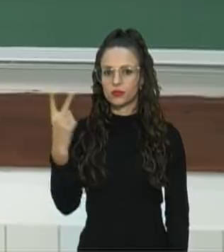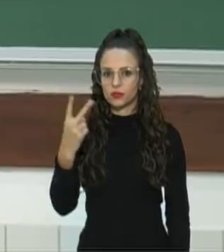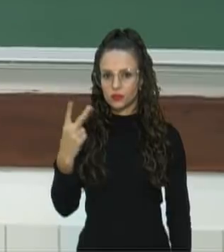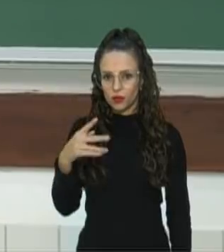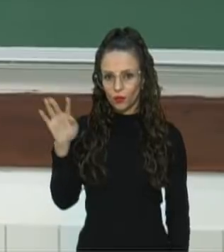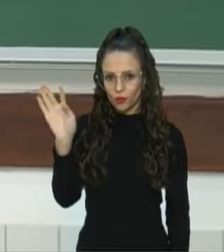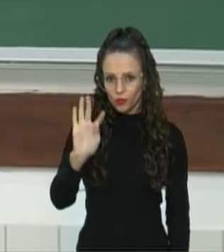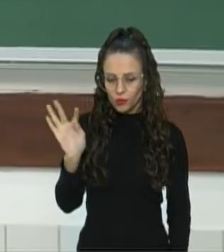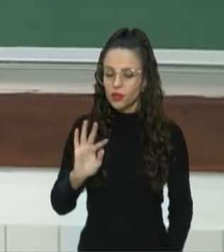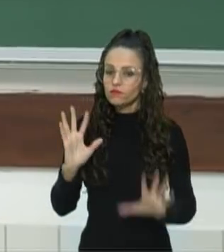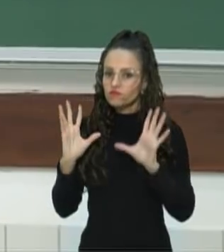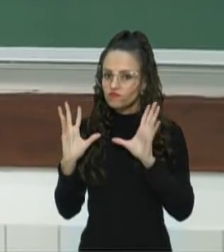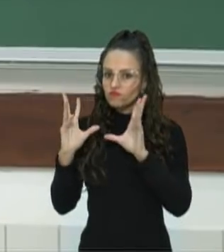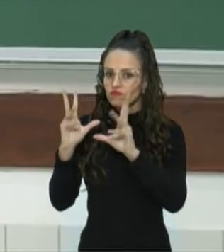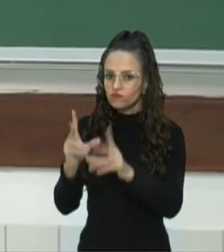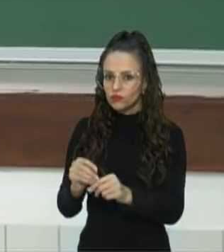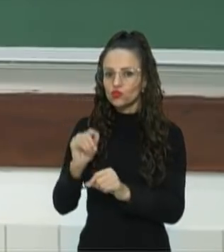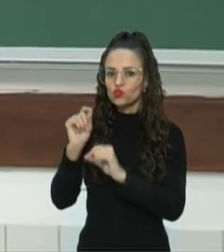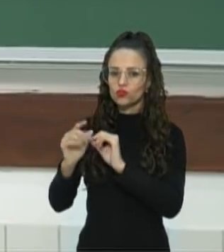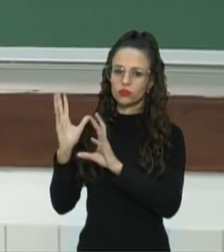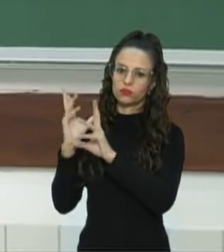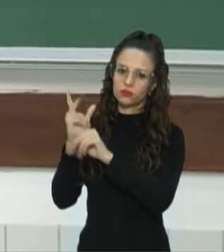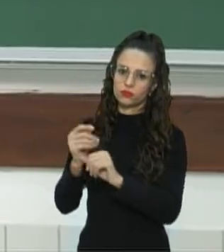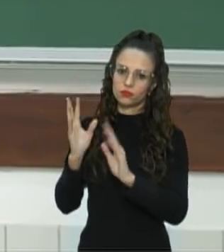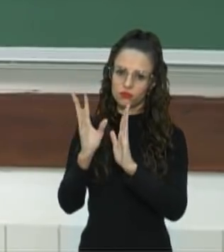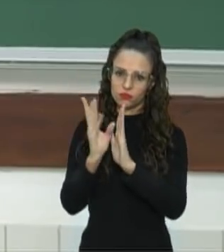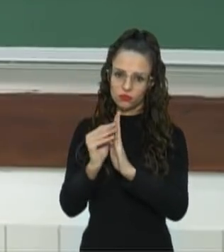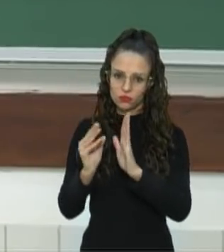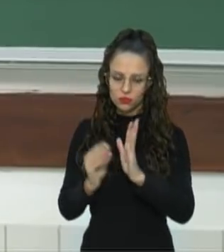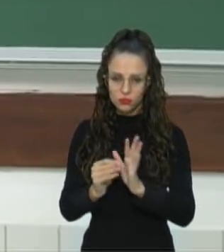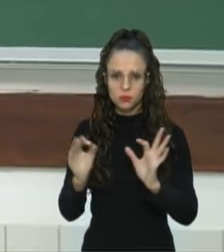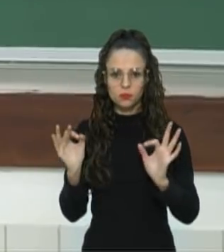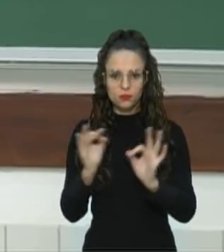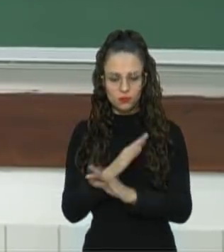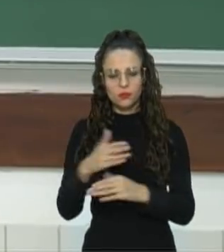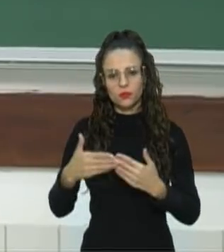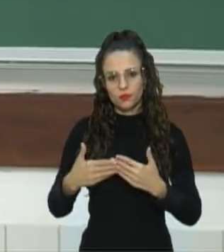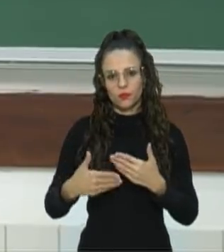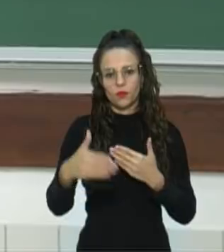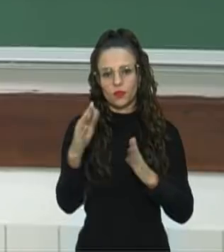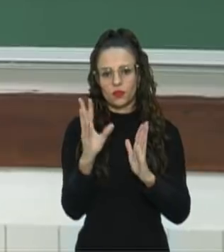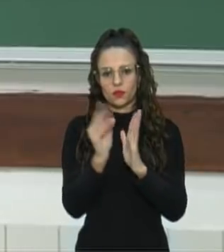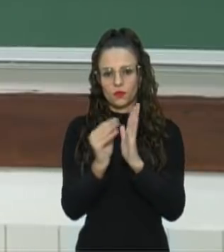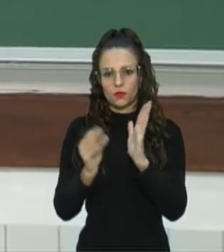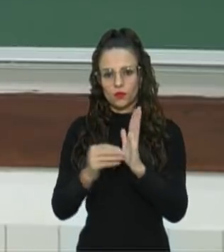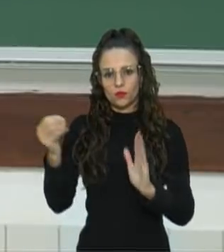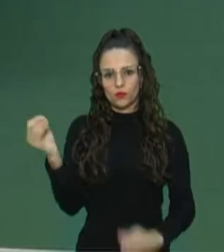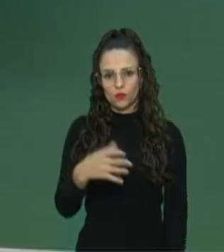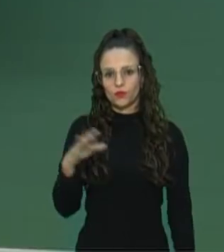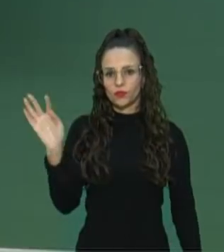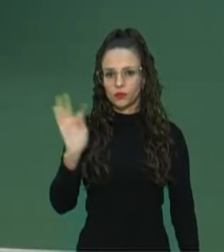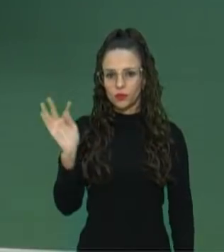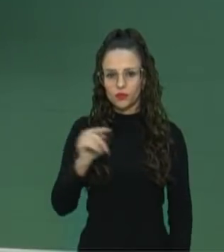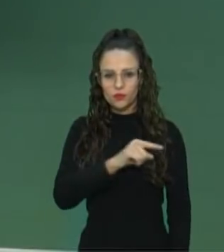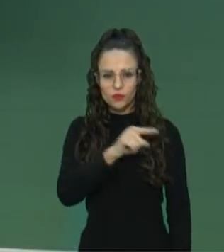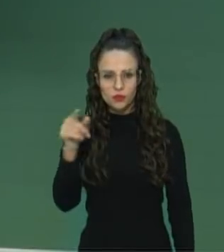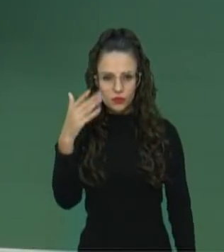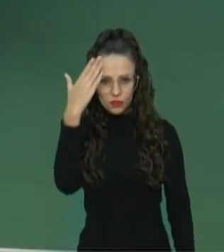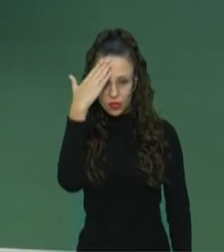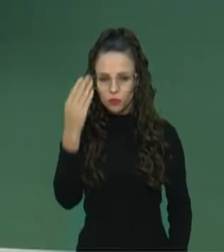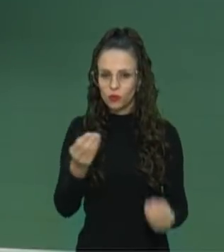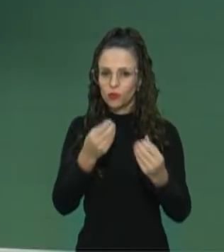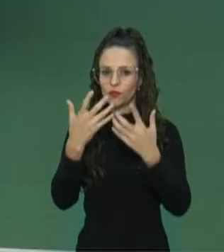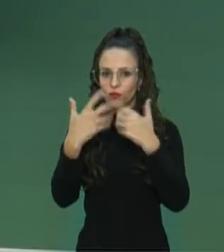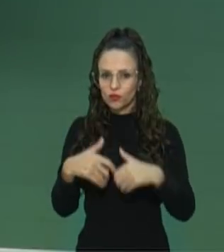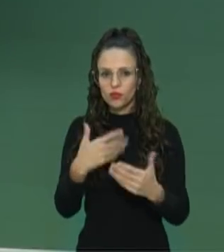então, para fecharmos o trimestre, retomamos os conteúdos e começamos conteúdo novo no trimestre que vem. Mas vocês bem sabem, já sabem como que funciona as